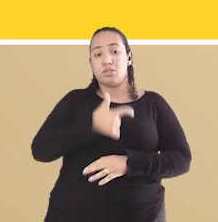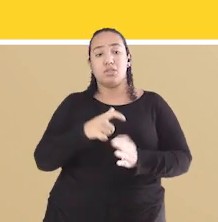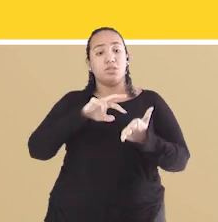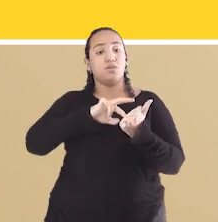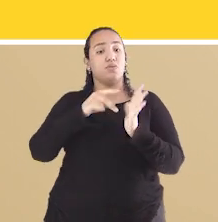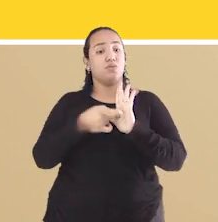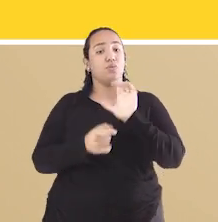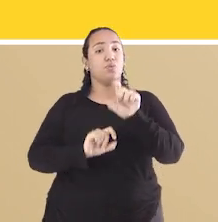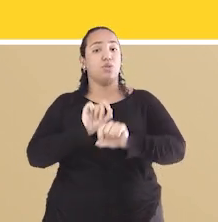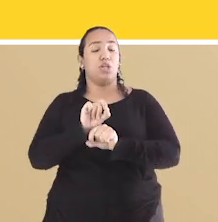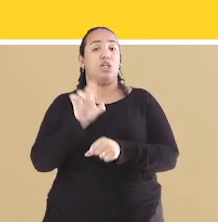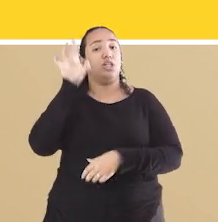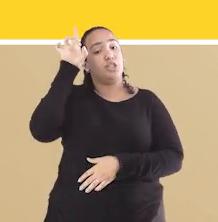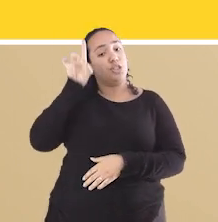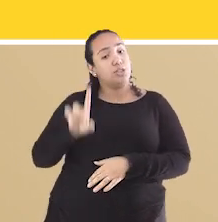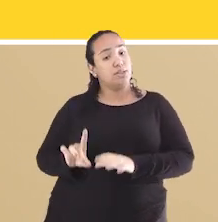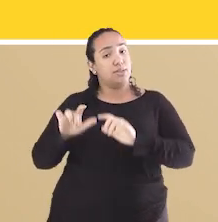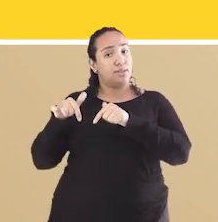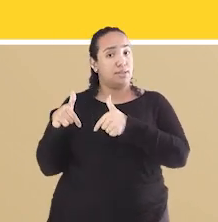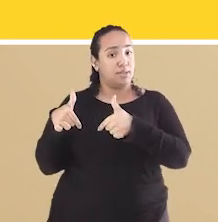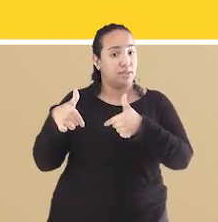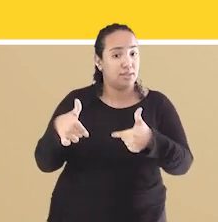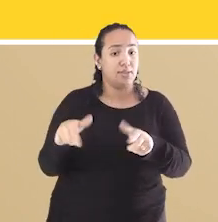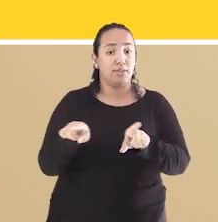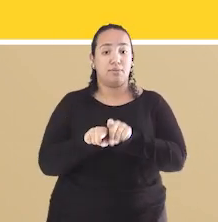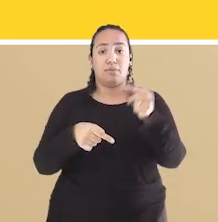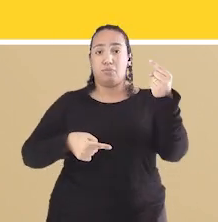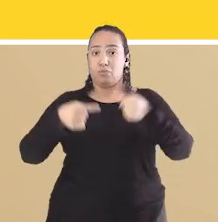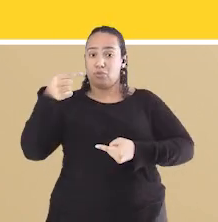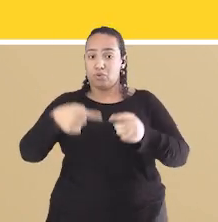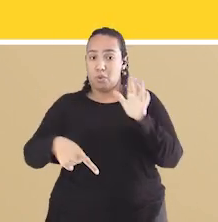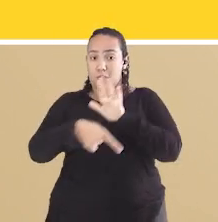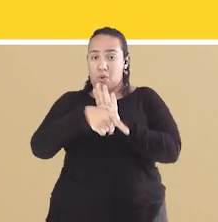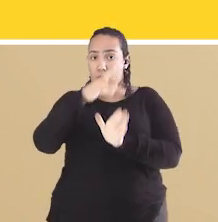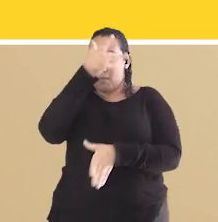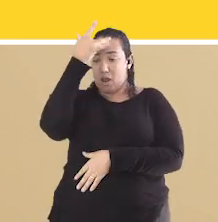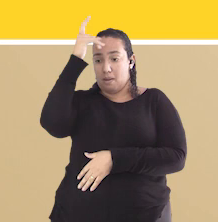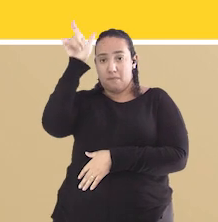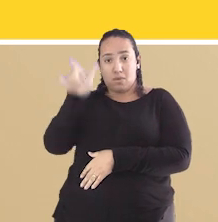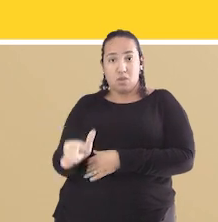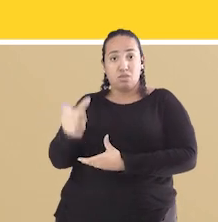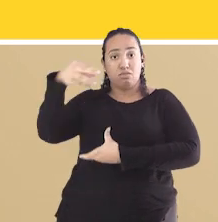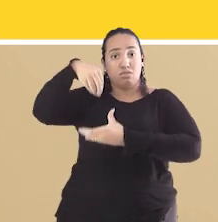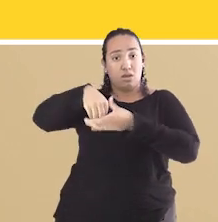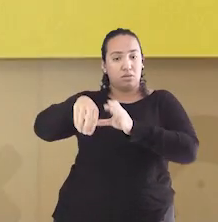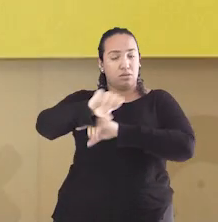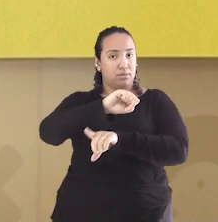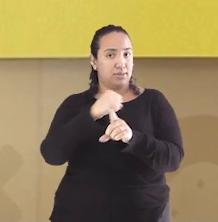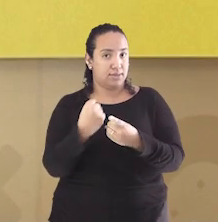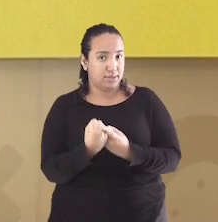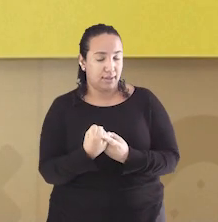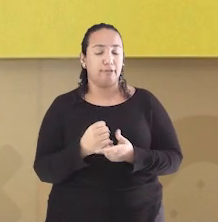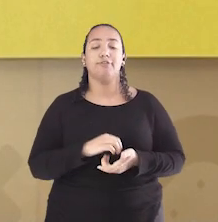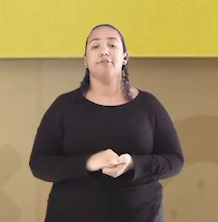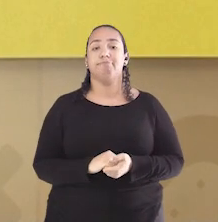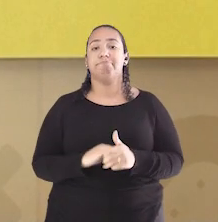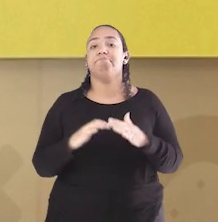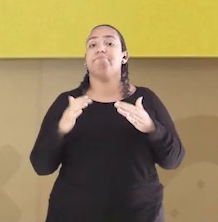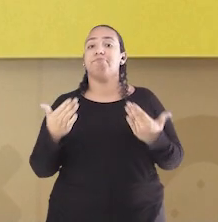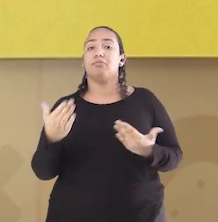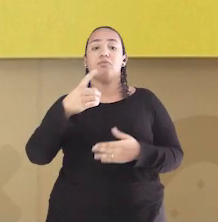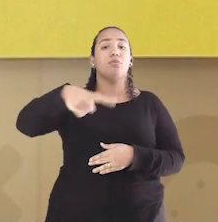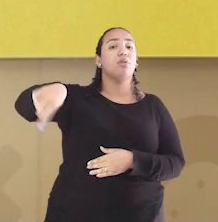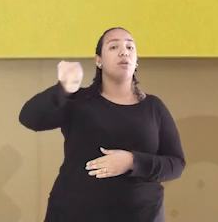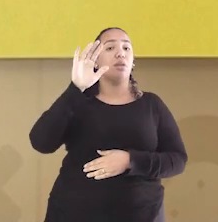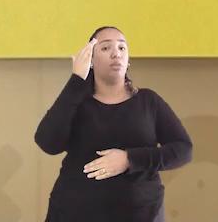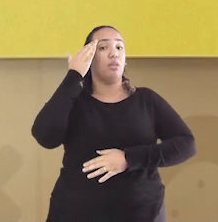o conjunto dos direitos e deveres civis e políticos de um indivíduo na sociedade. Então,